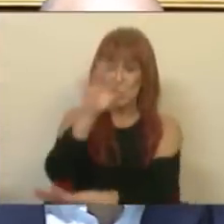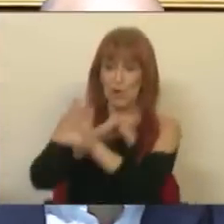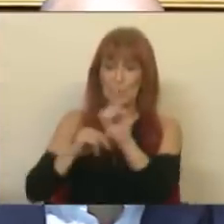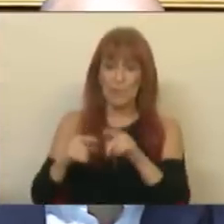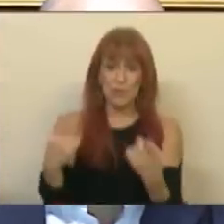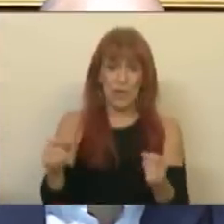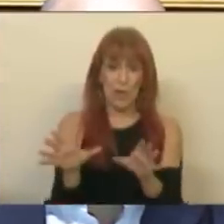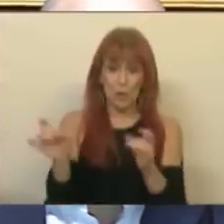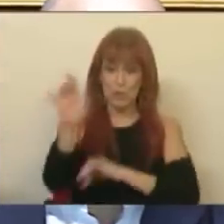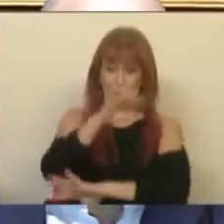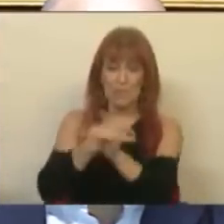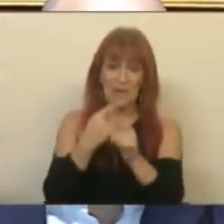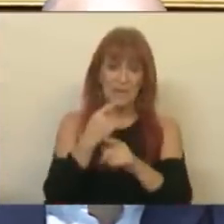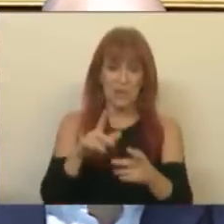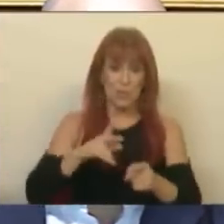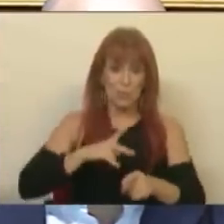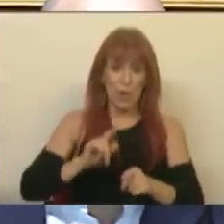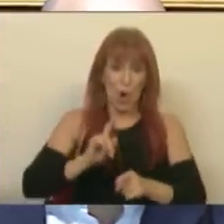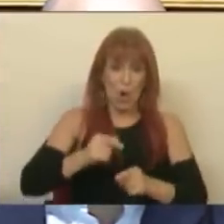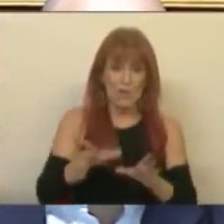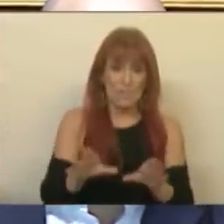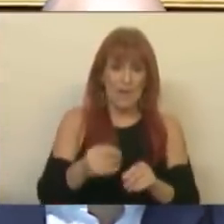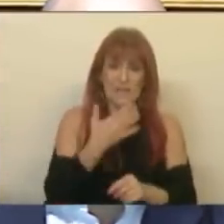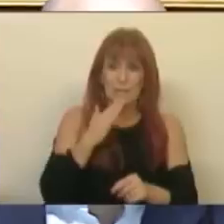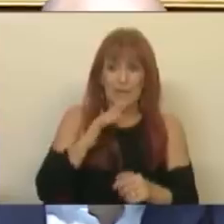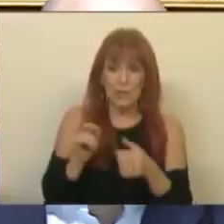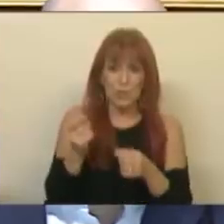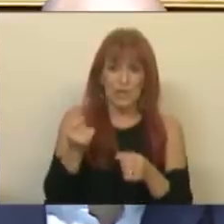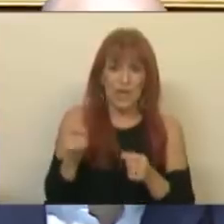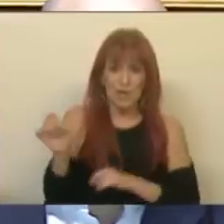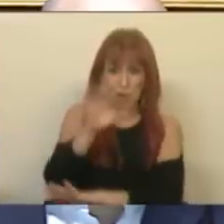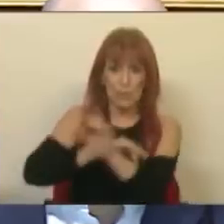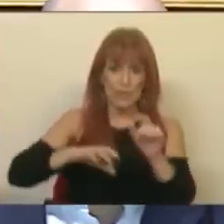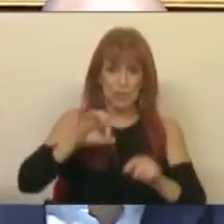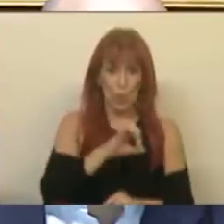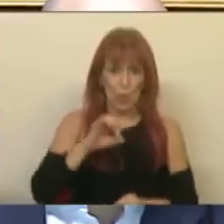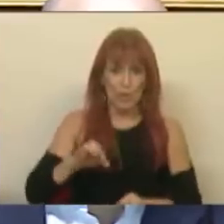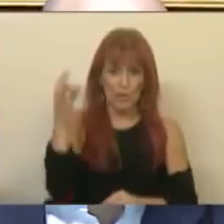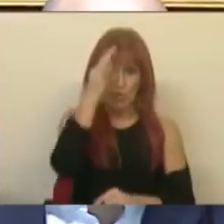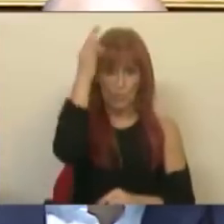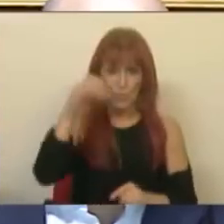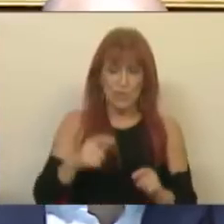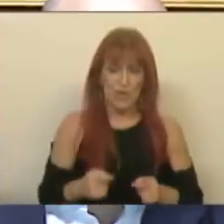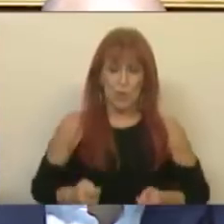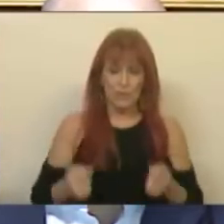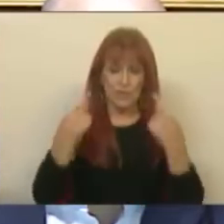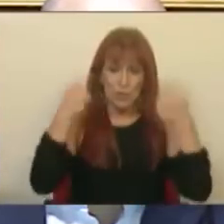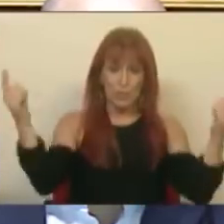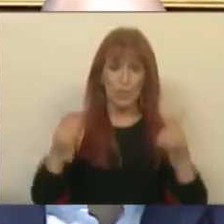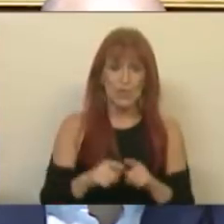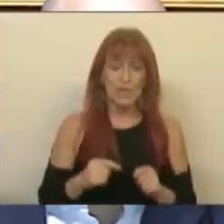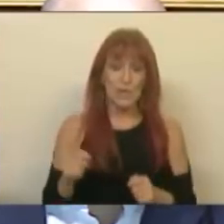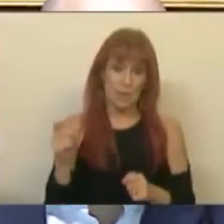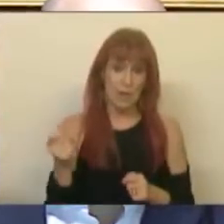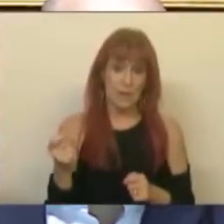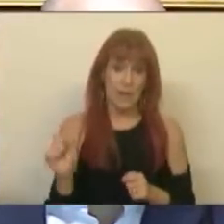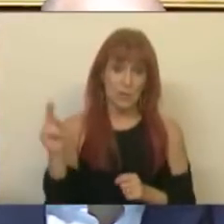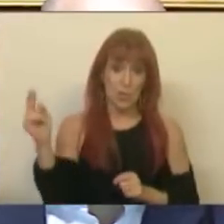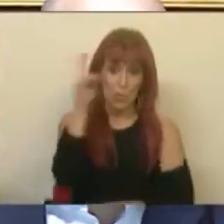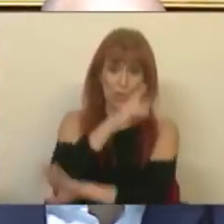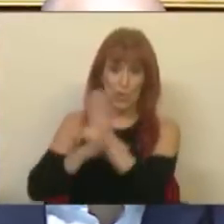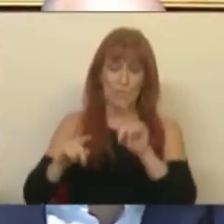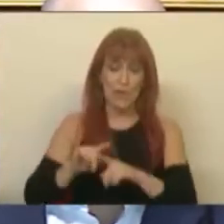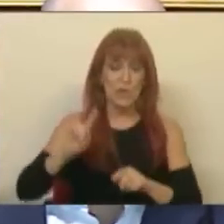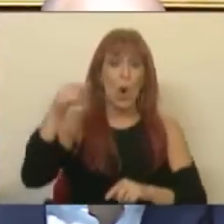que Aliás já começou europeia diz Portugal é aquele que mais depende do direitos europeus ou 88% do investimento público é baseado em europeu Portugal